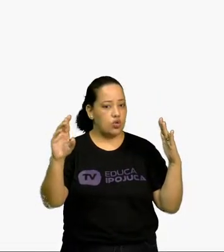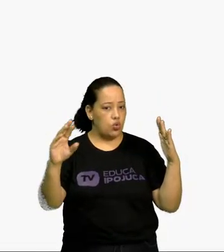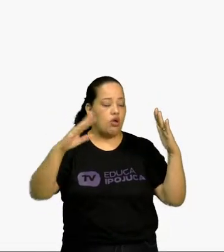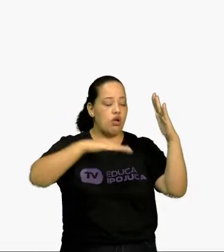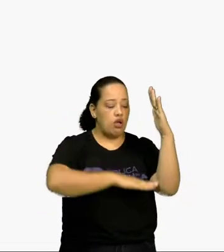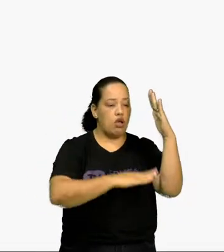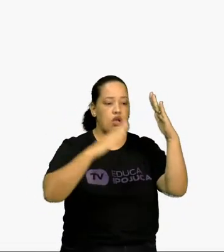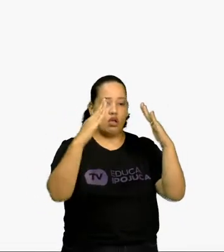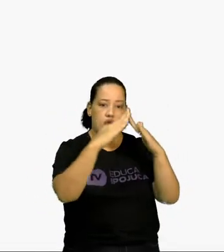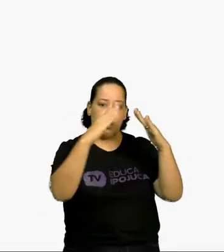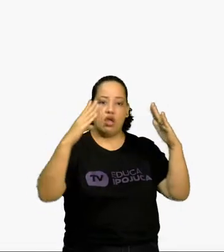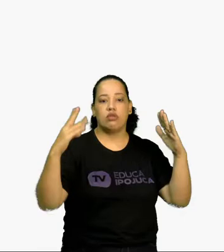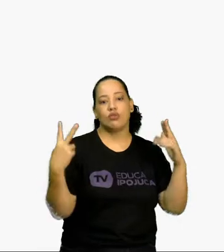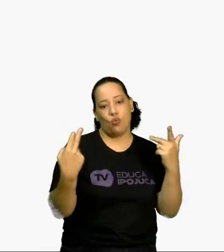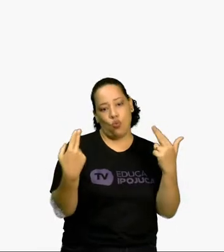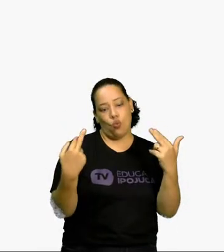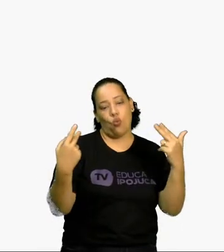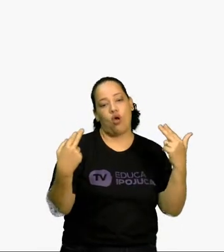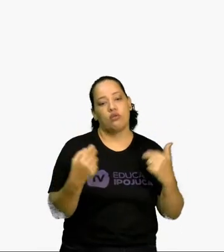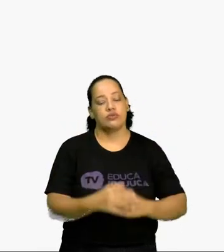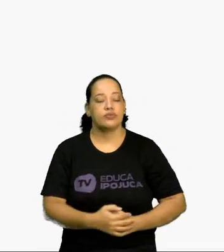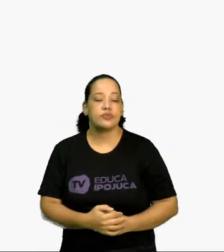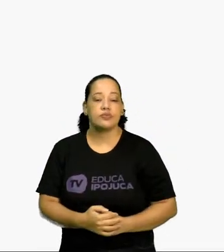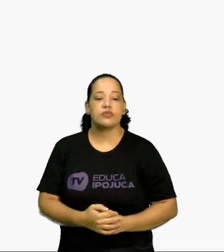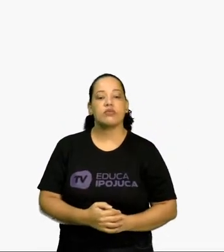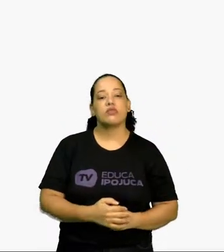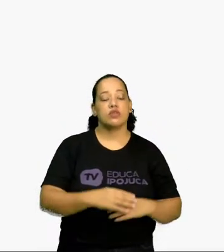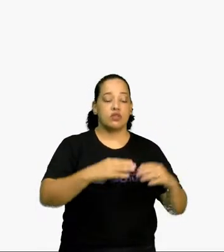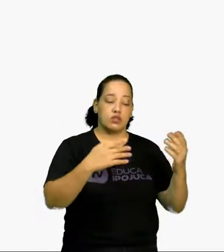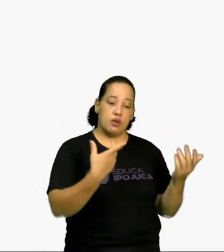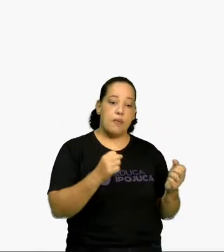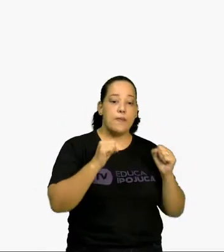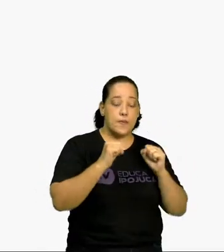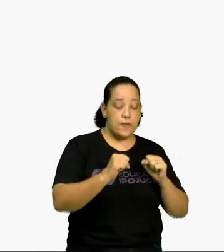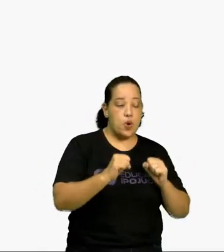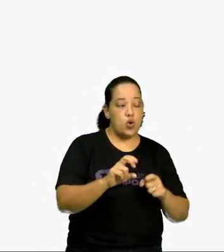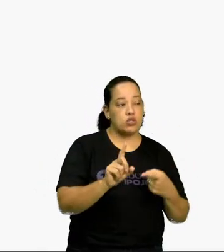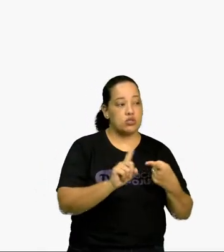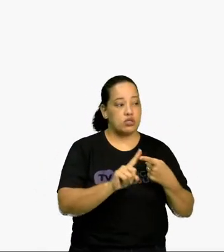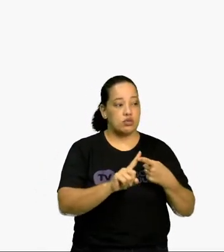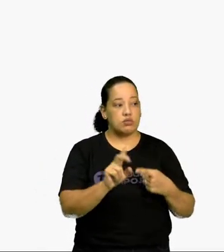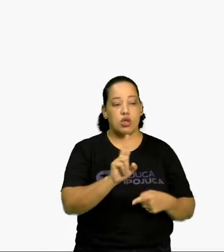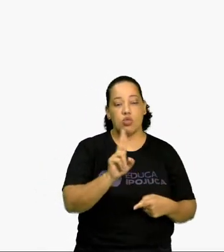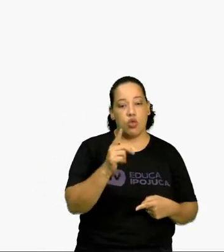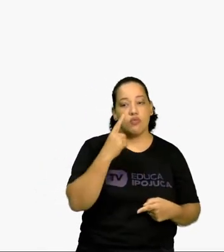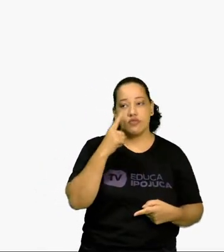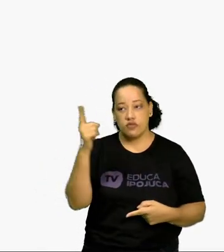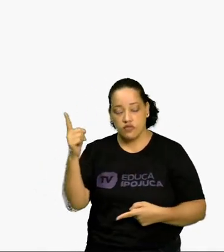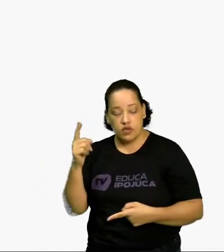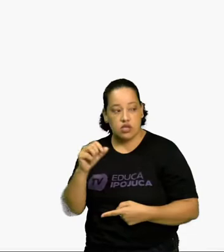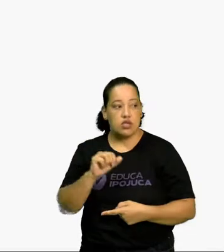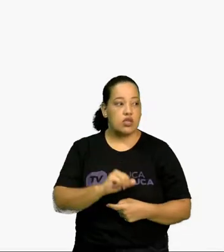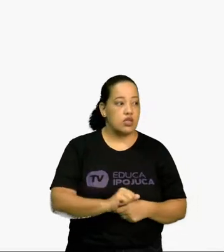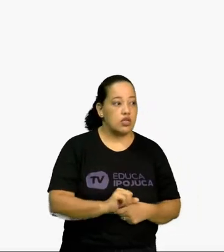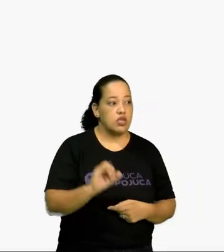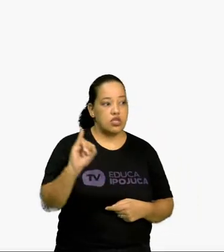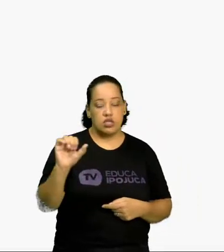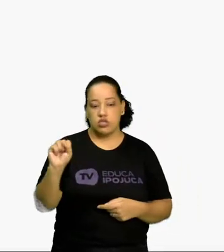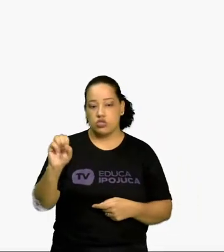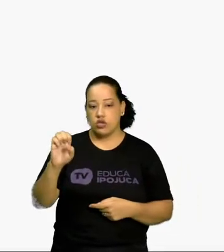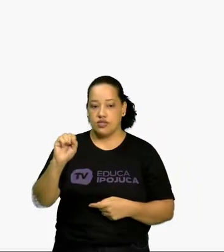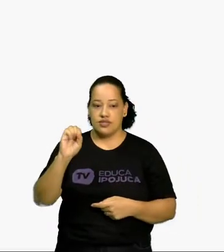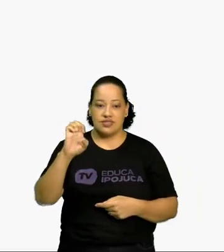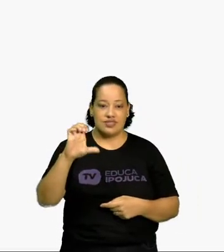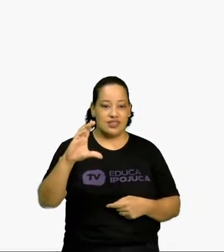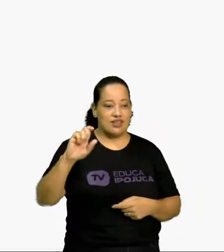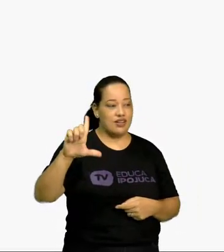igual. Vamos lá. O triângulo pode ser isósceles quando possui dois lados de medidas iguais e